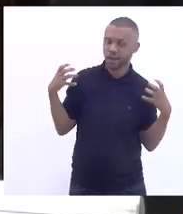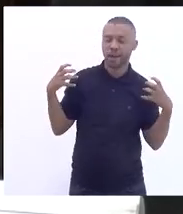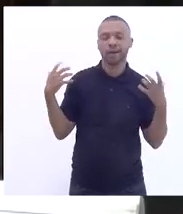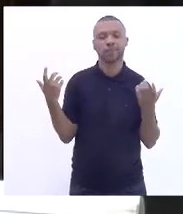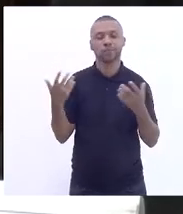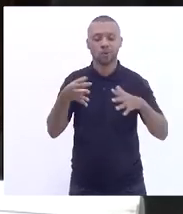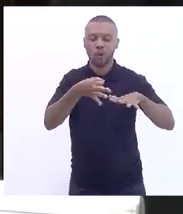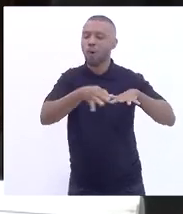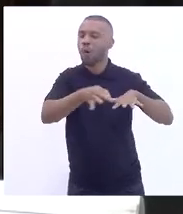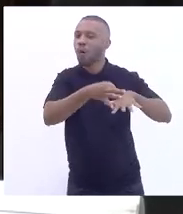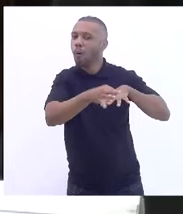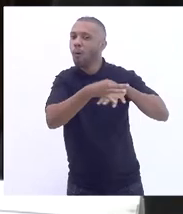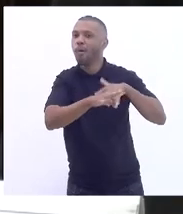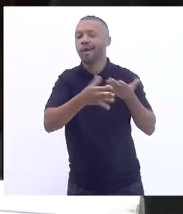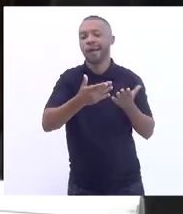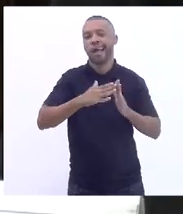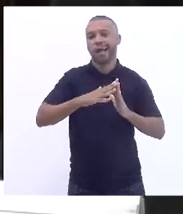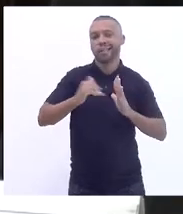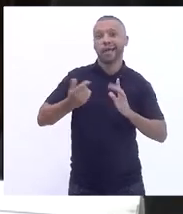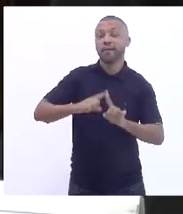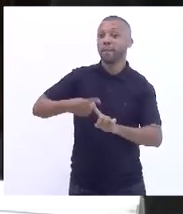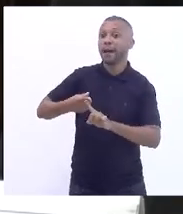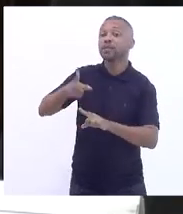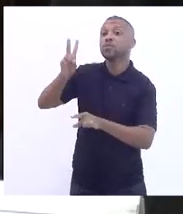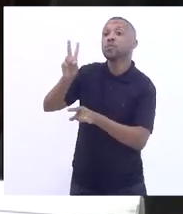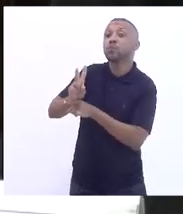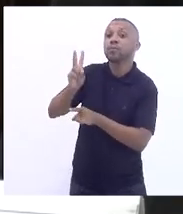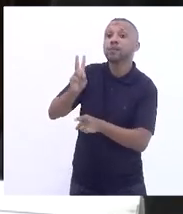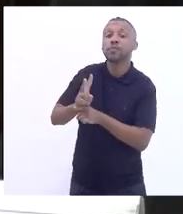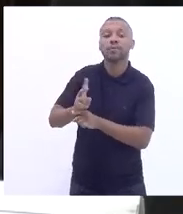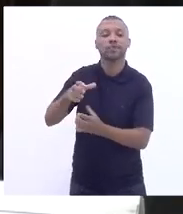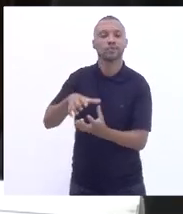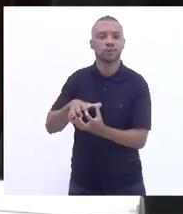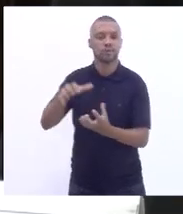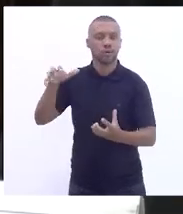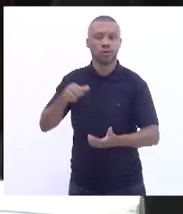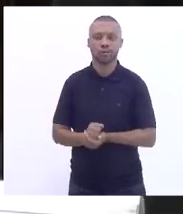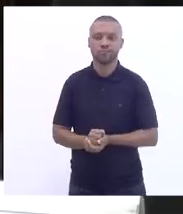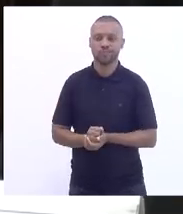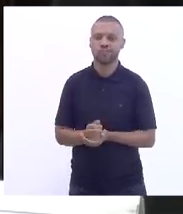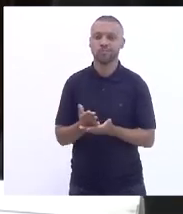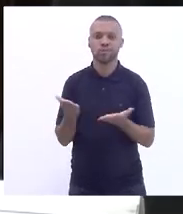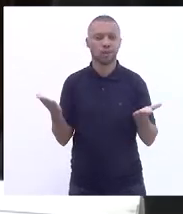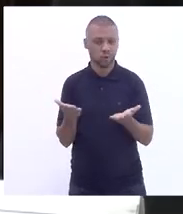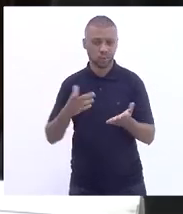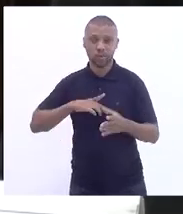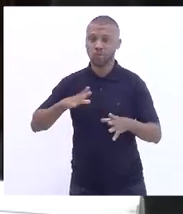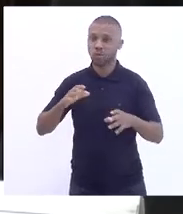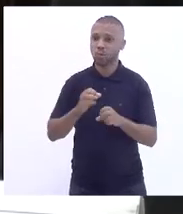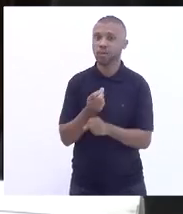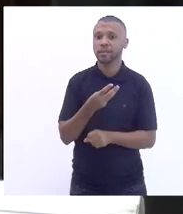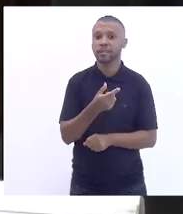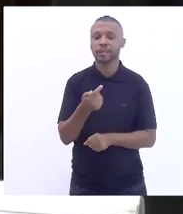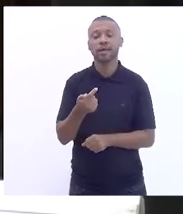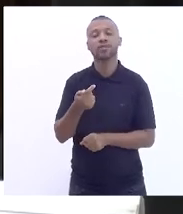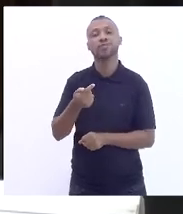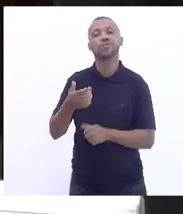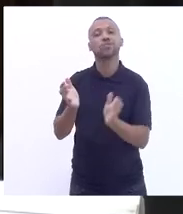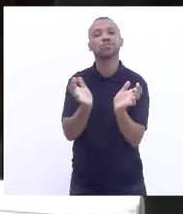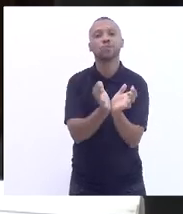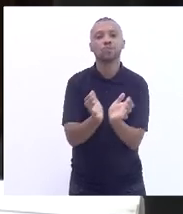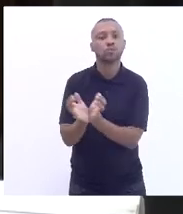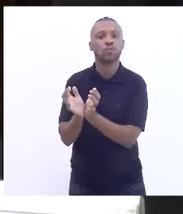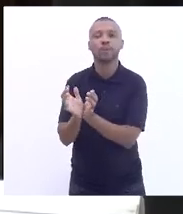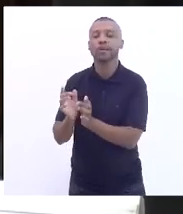estética e cuidados os dedos atualmente são mais de trinta e três turmas ativas EA distribuição de